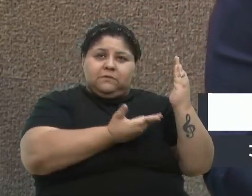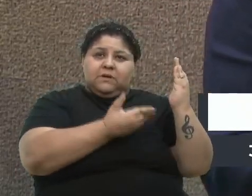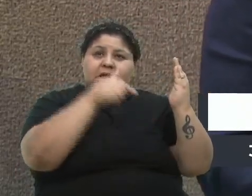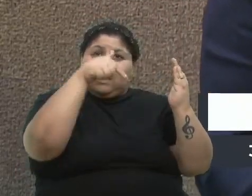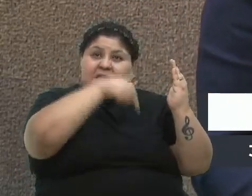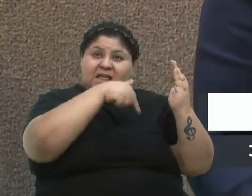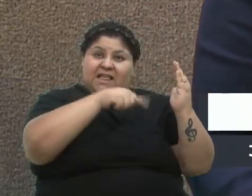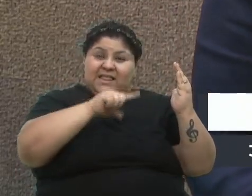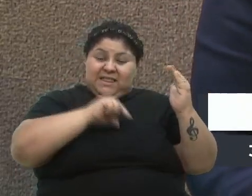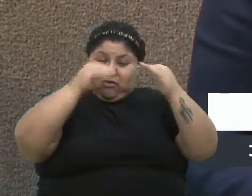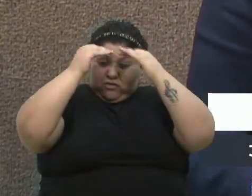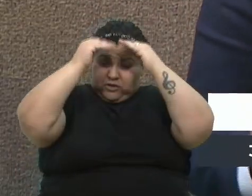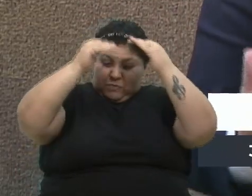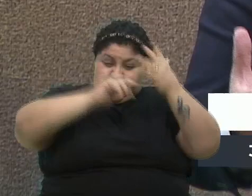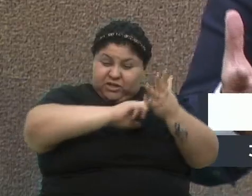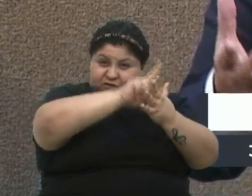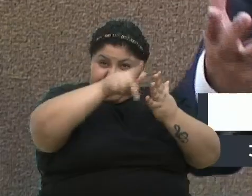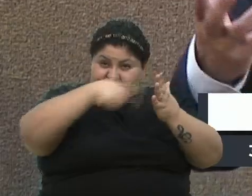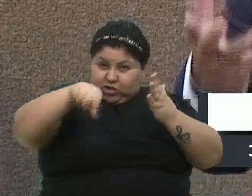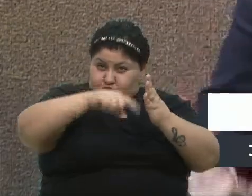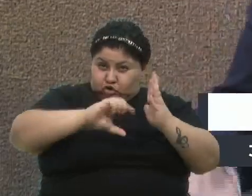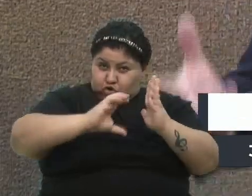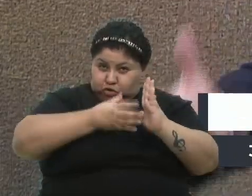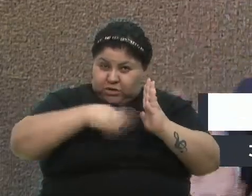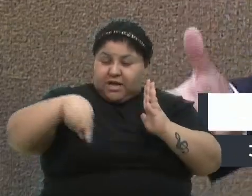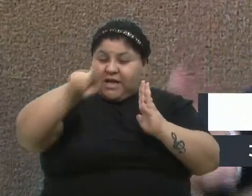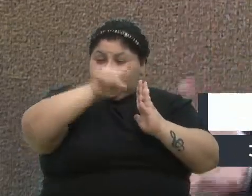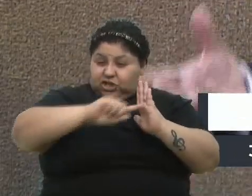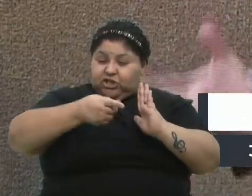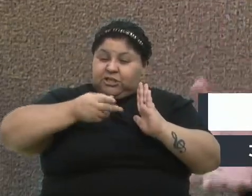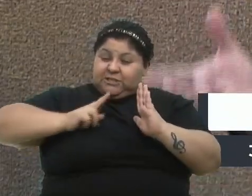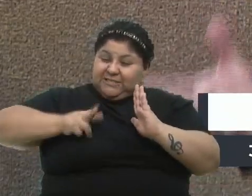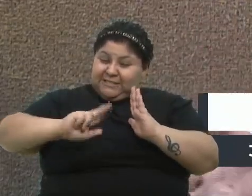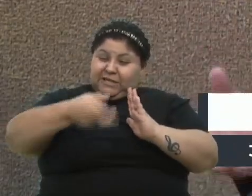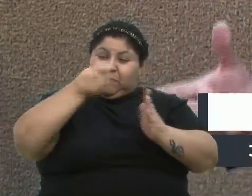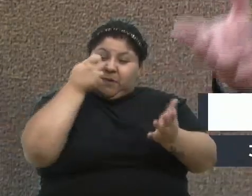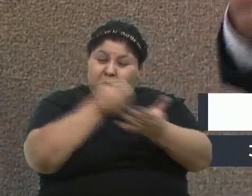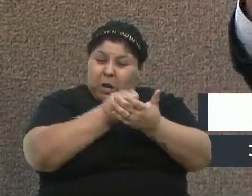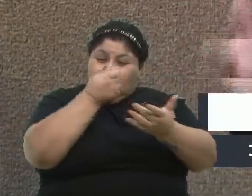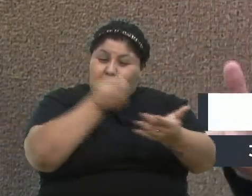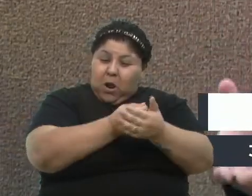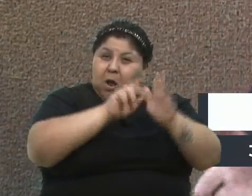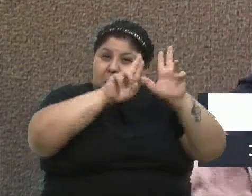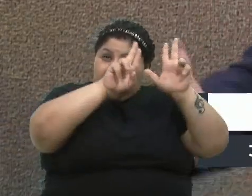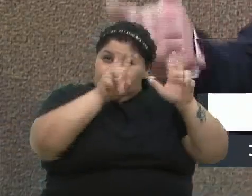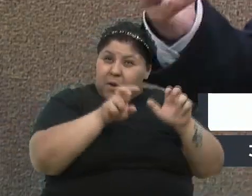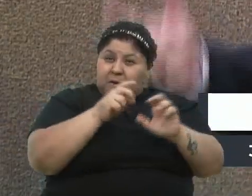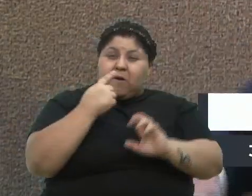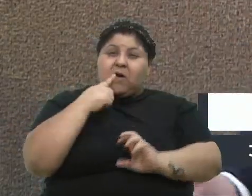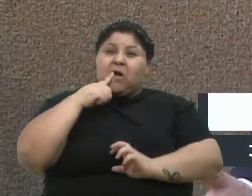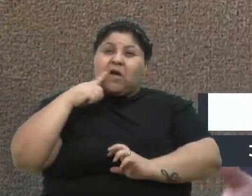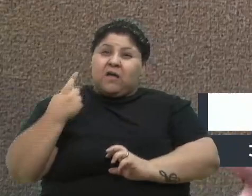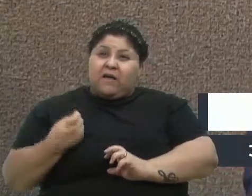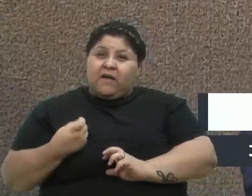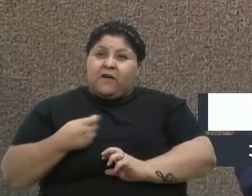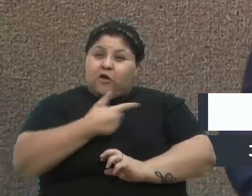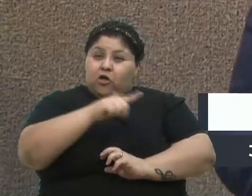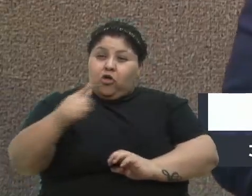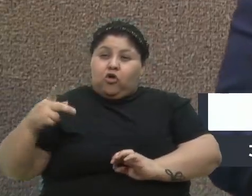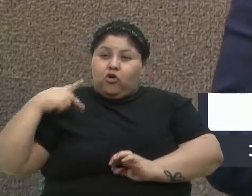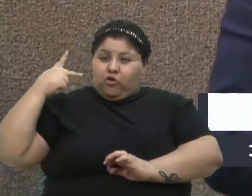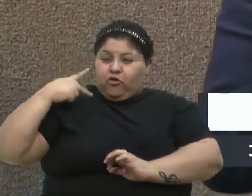tem esse respeito, e a gente vai sempre lutar por essa questão que a vereadora Rose, que outros vereadores